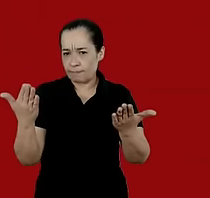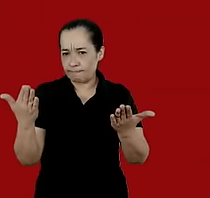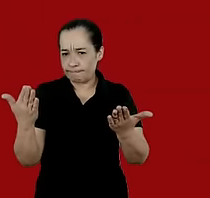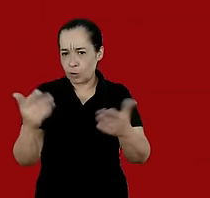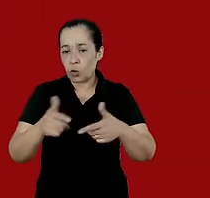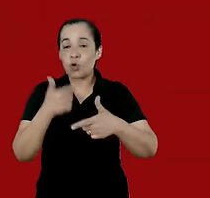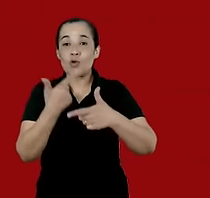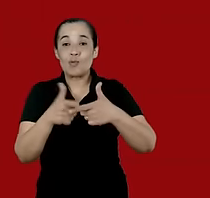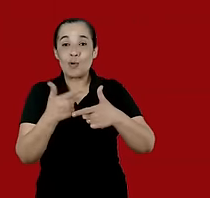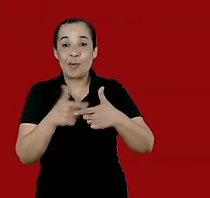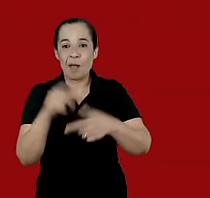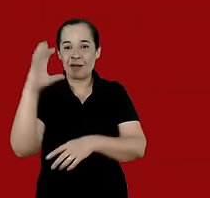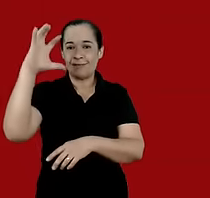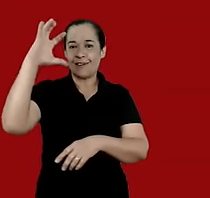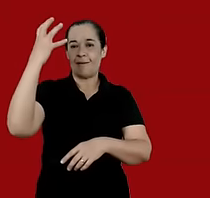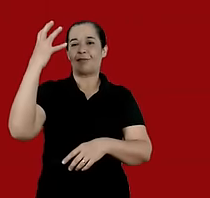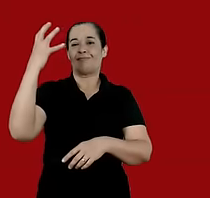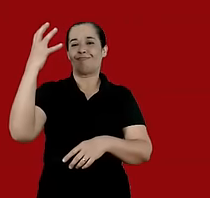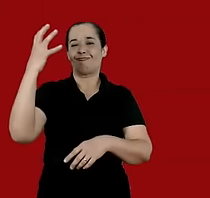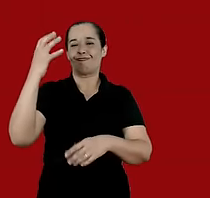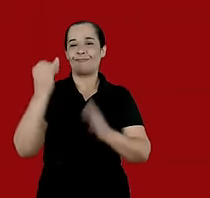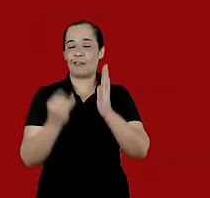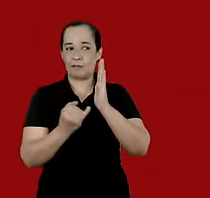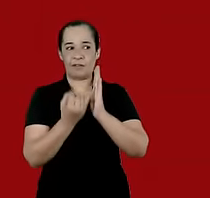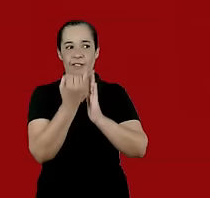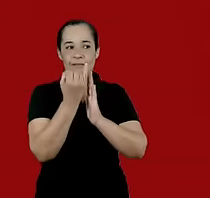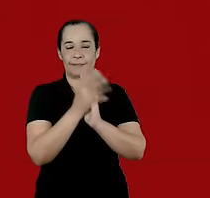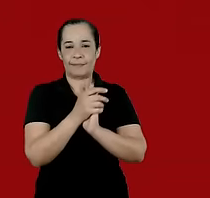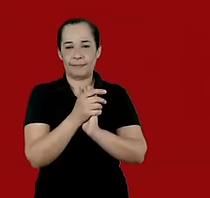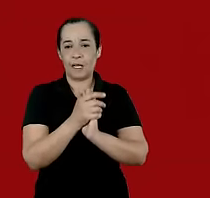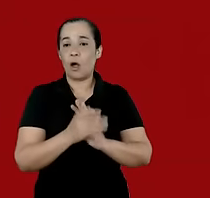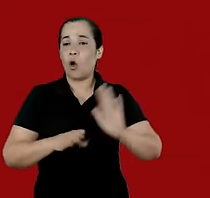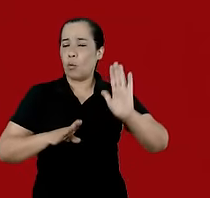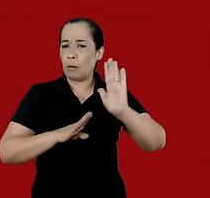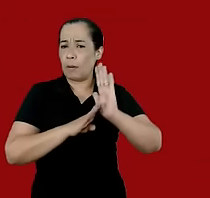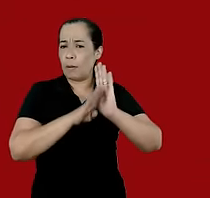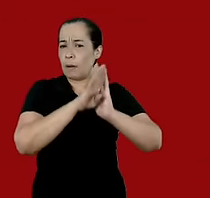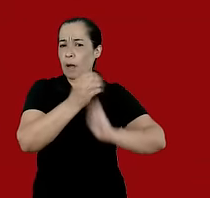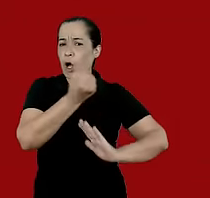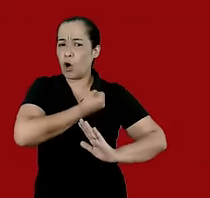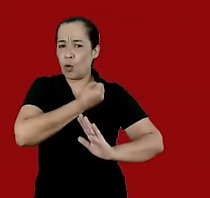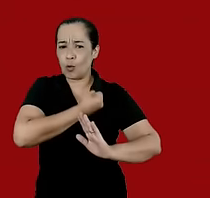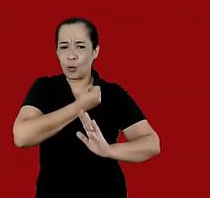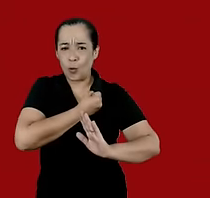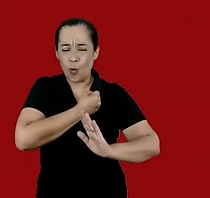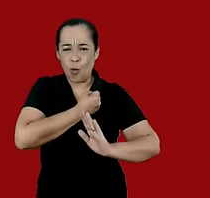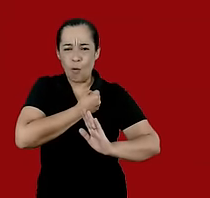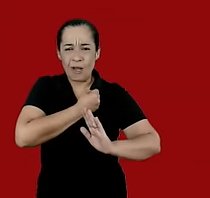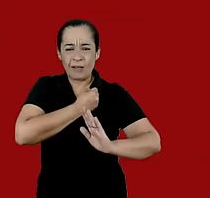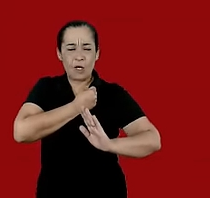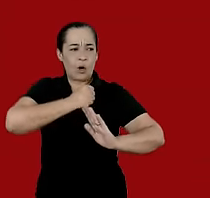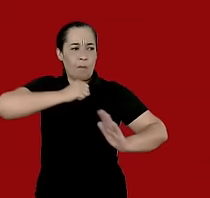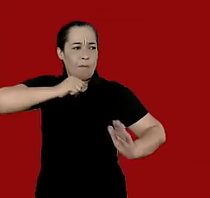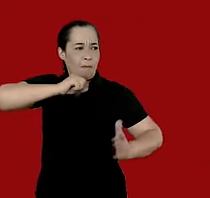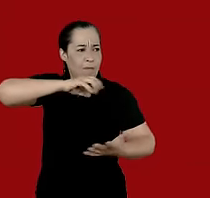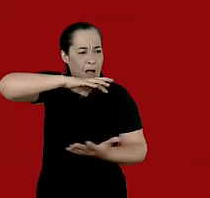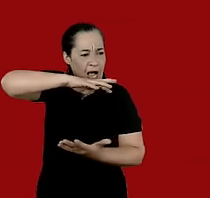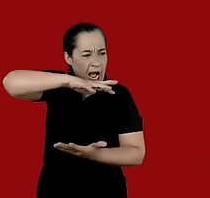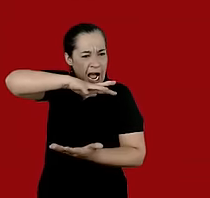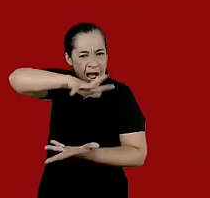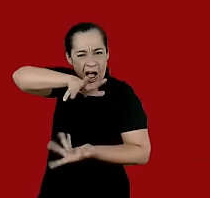inflação a gente consegue ver aqui o aumento no número na frequência de desastres naturais a gente consegue ver no Brasil isso a